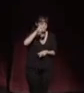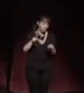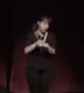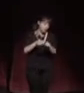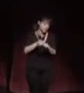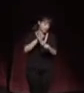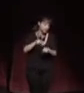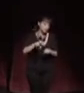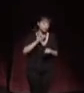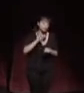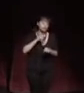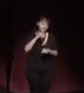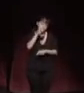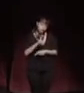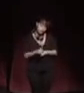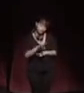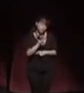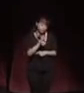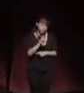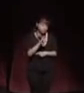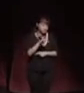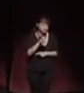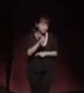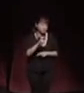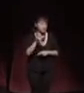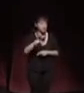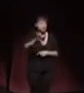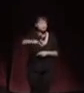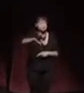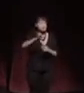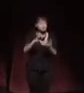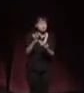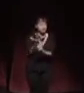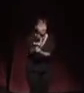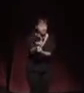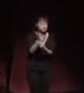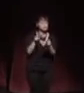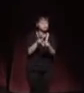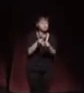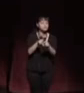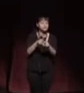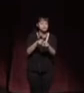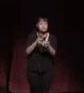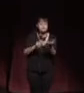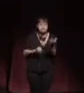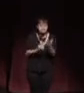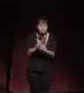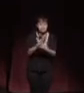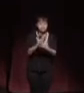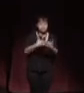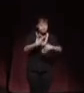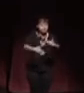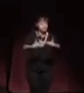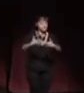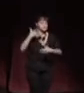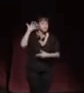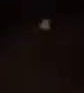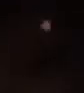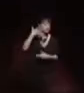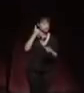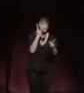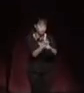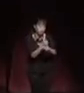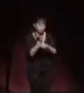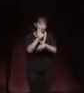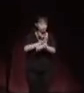de Artes, um ateliê vivo com palestras, cursos e encontros experimentais. A nossa